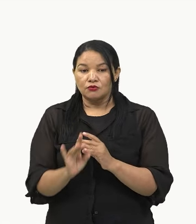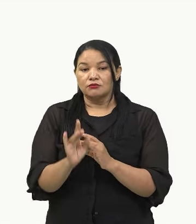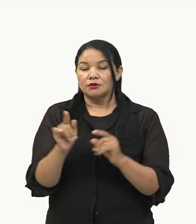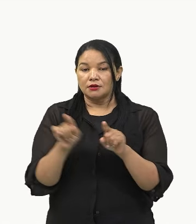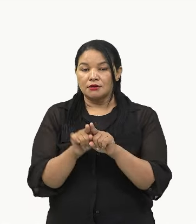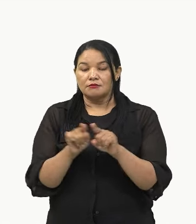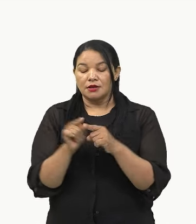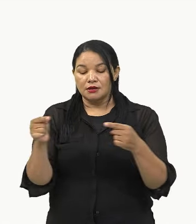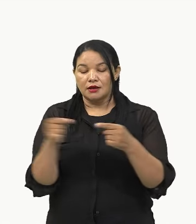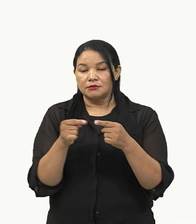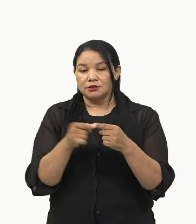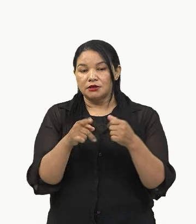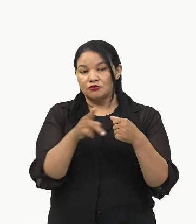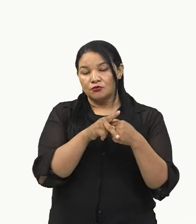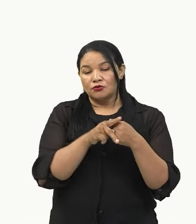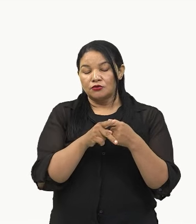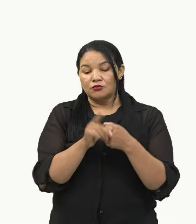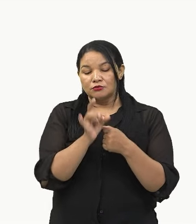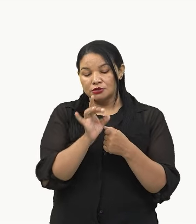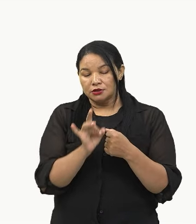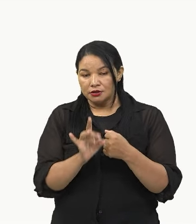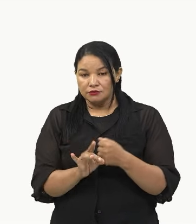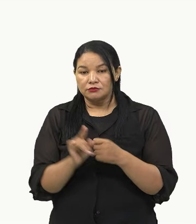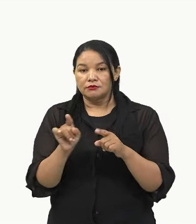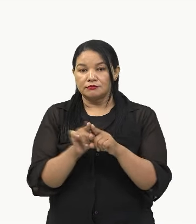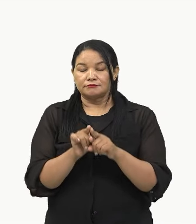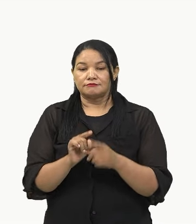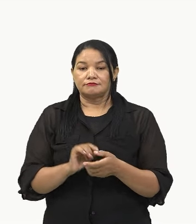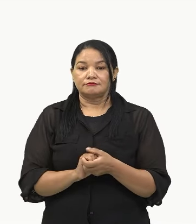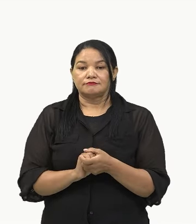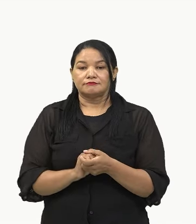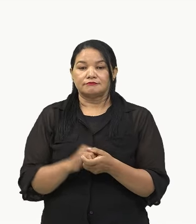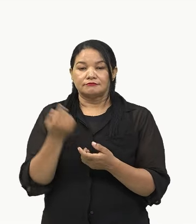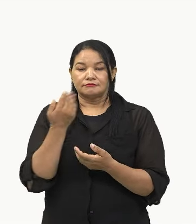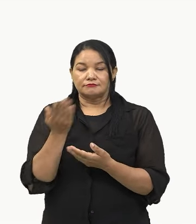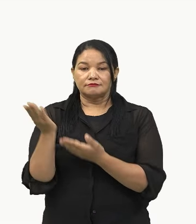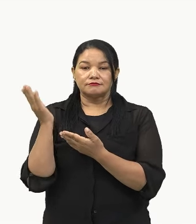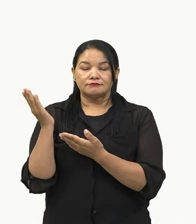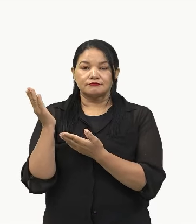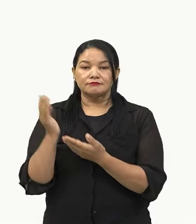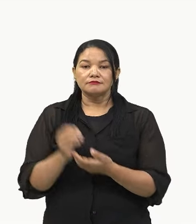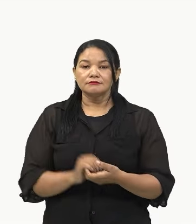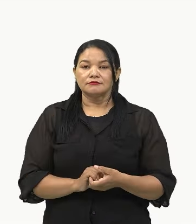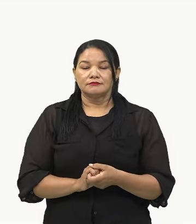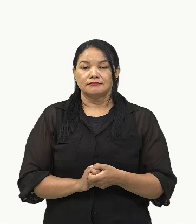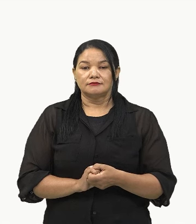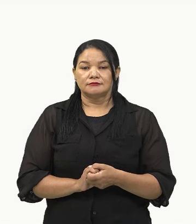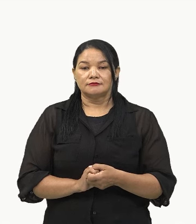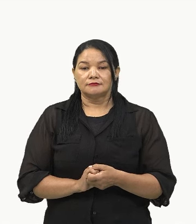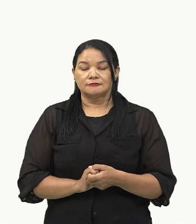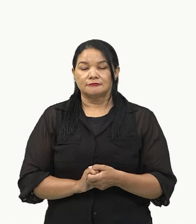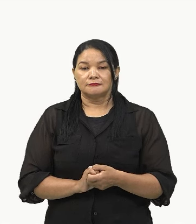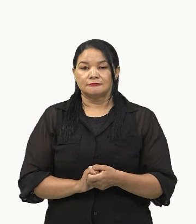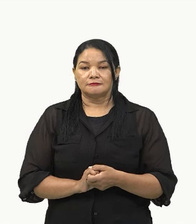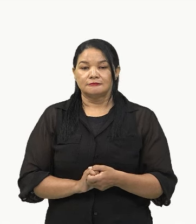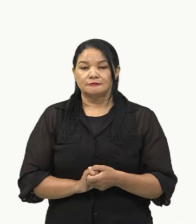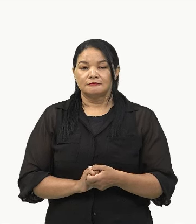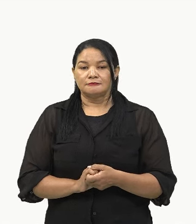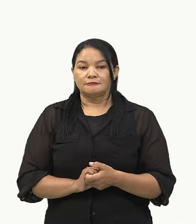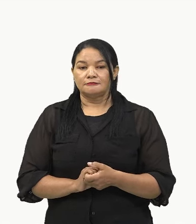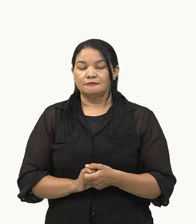pessoas. Tu has rugado. Ele usted ha rugado. Nosotros hemos